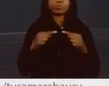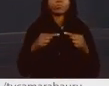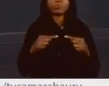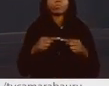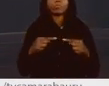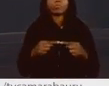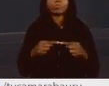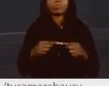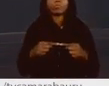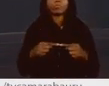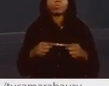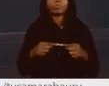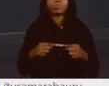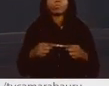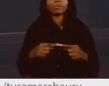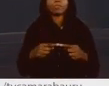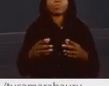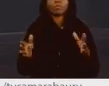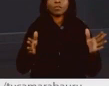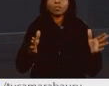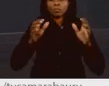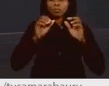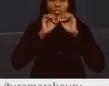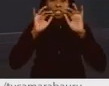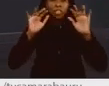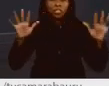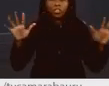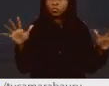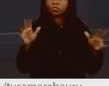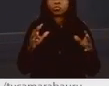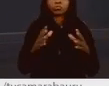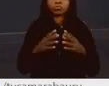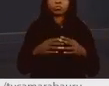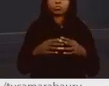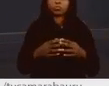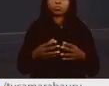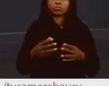ao momento de pandemia que nós estamos enfrentando